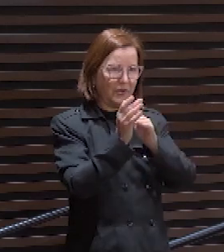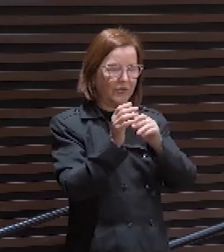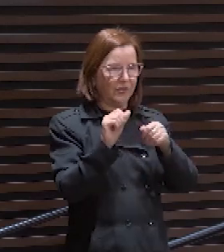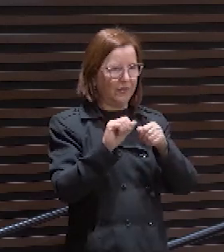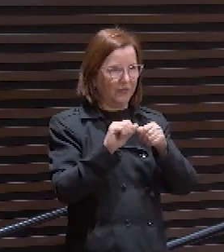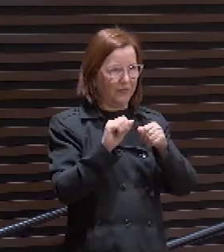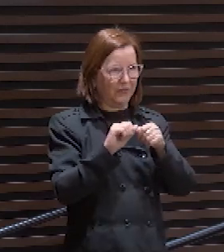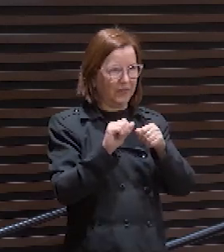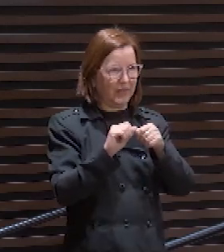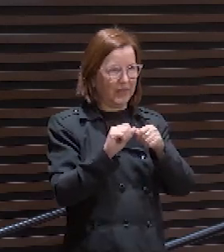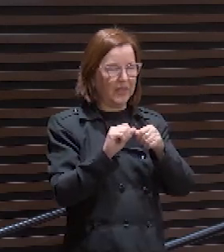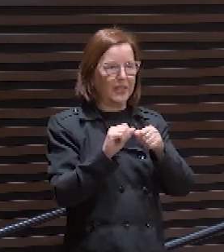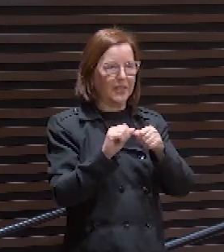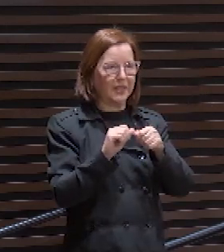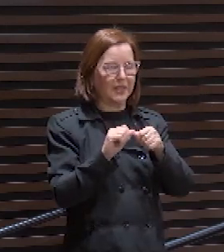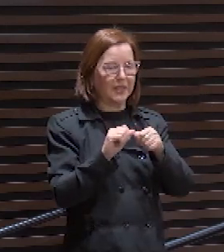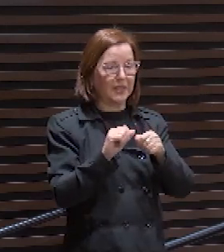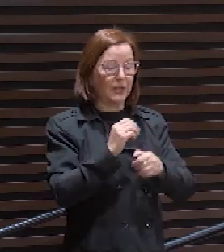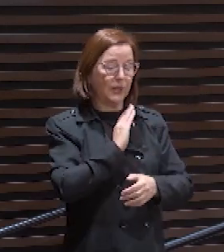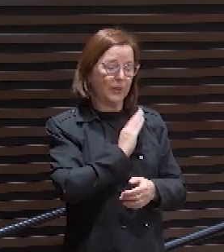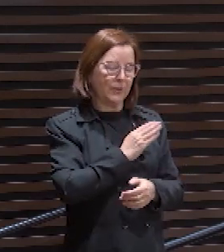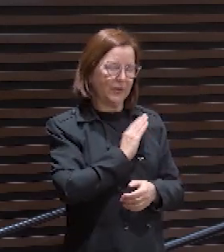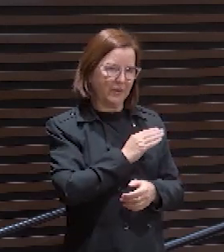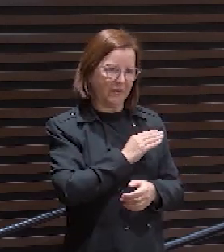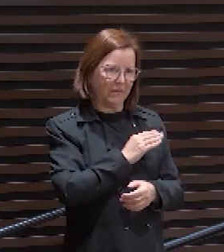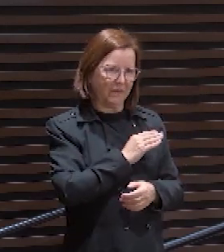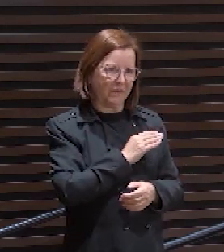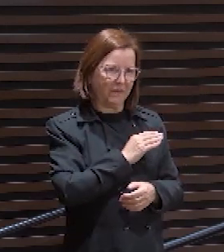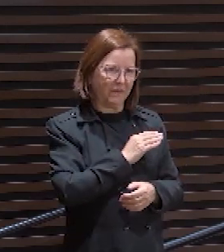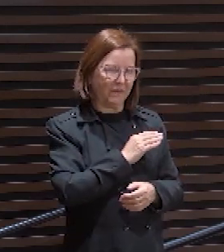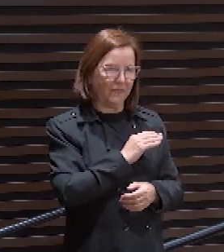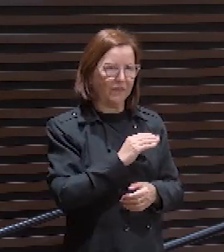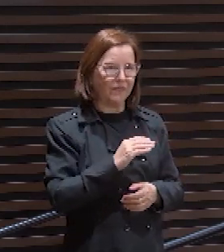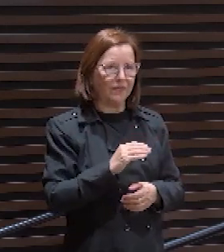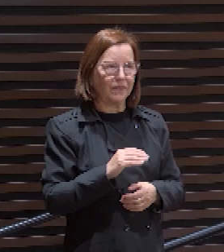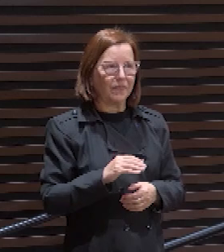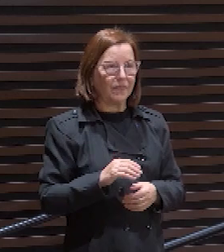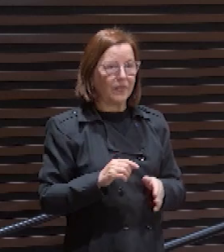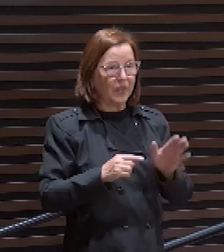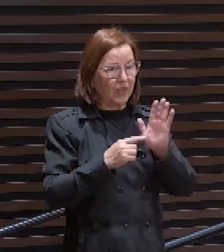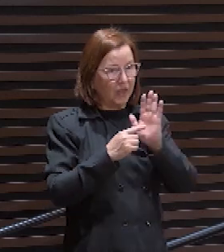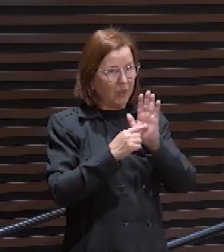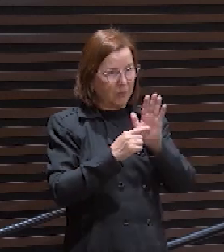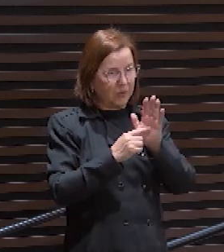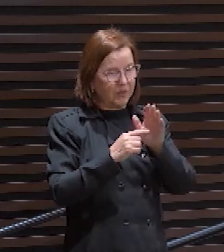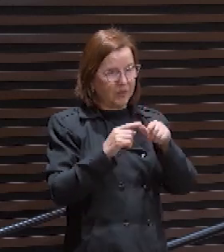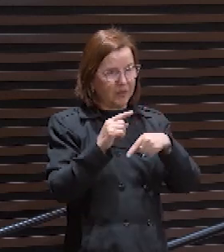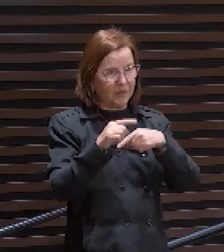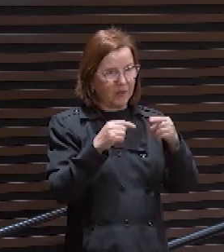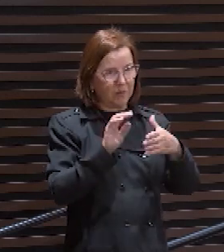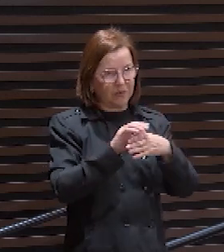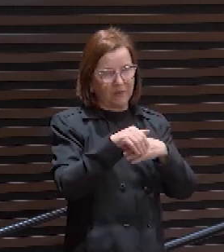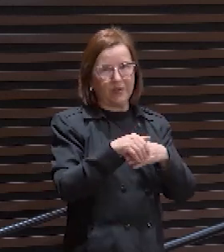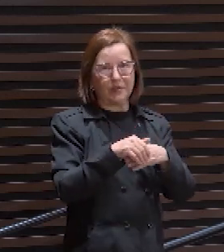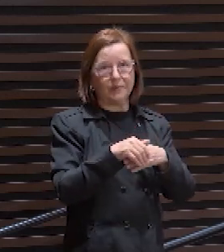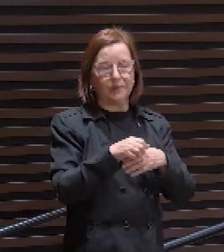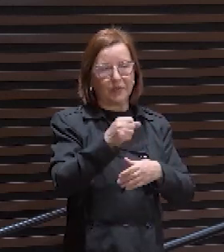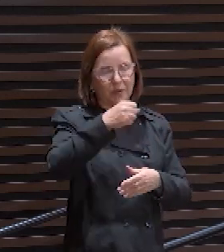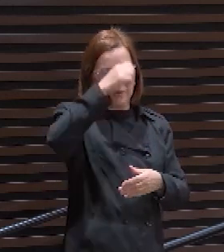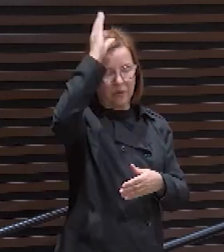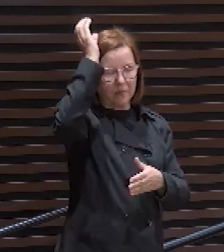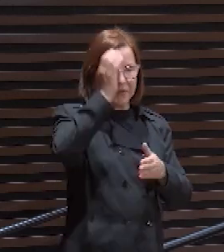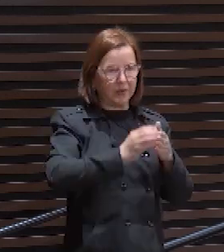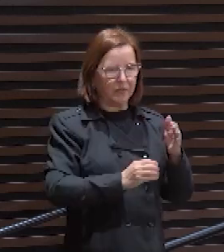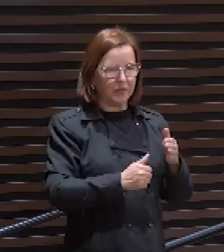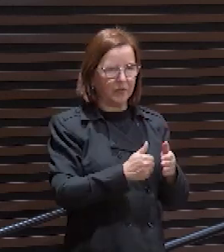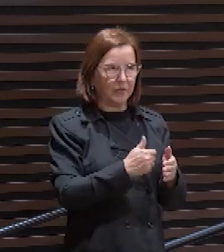é interna, começando no coração e refletindo-se externamente. Em Romanos 12:2,